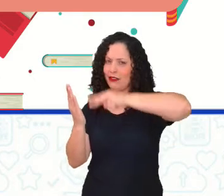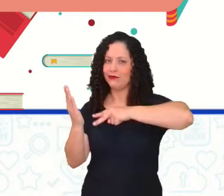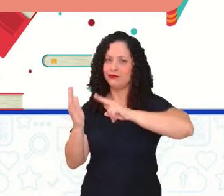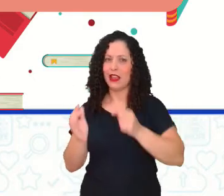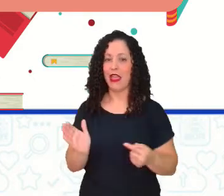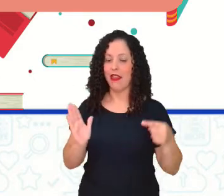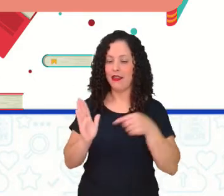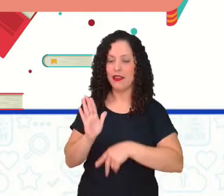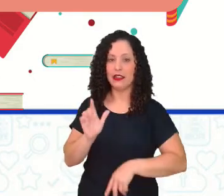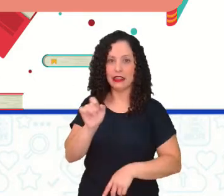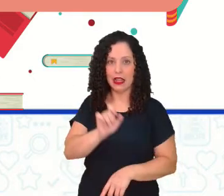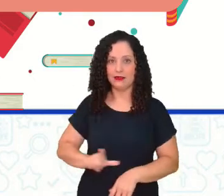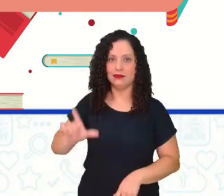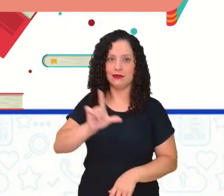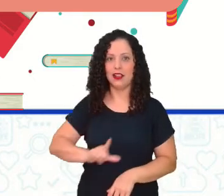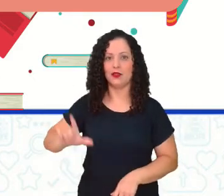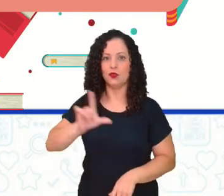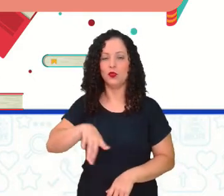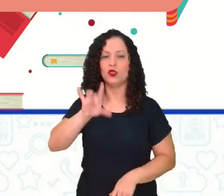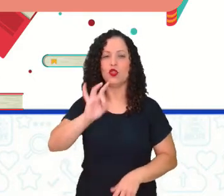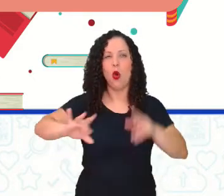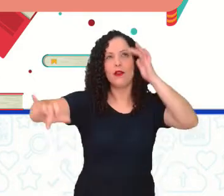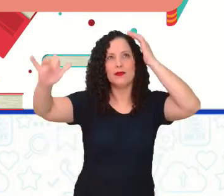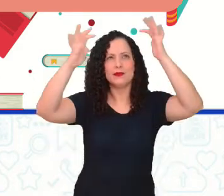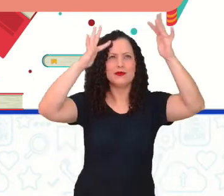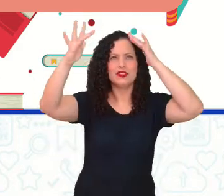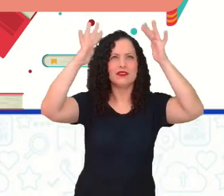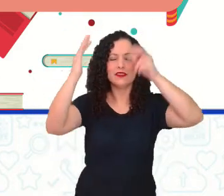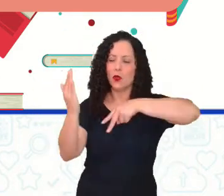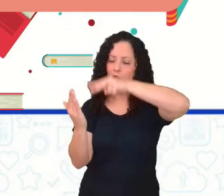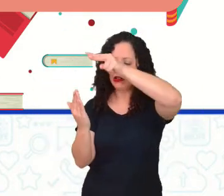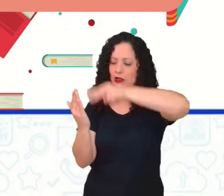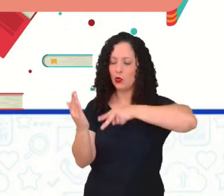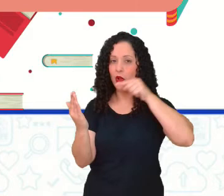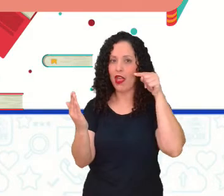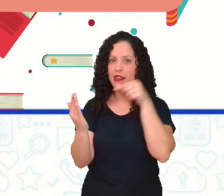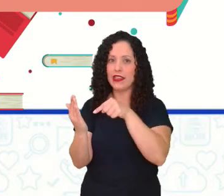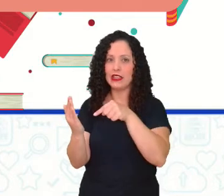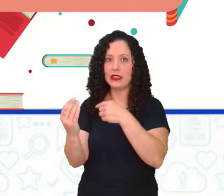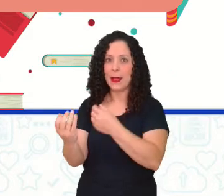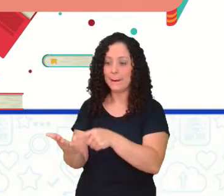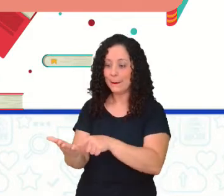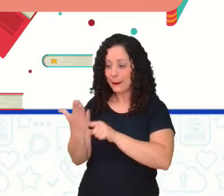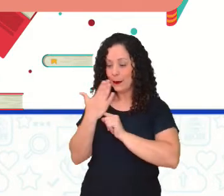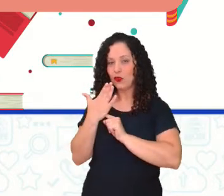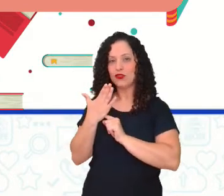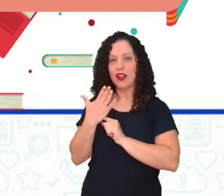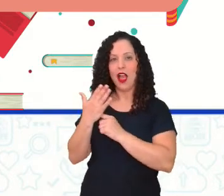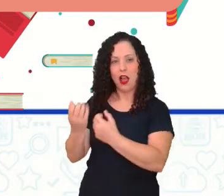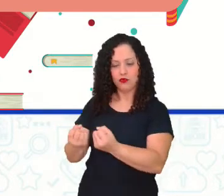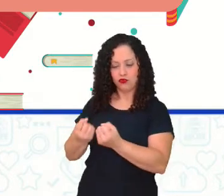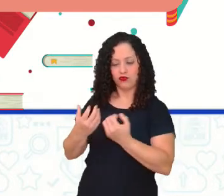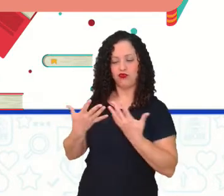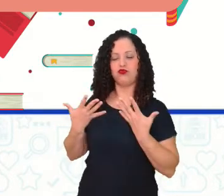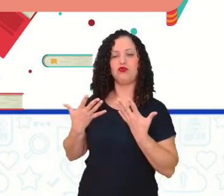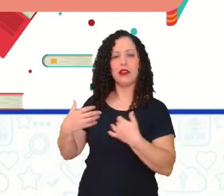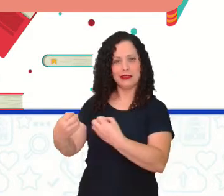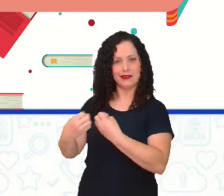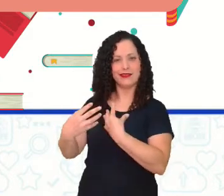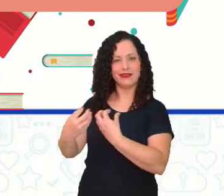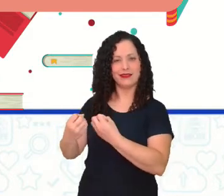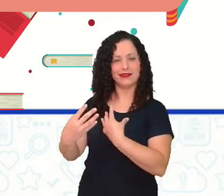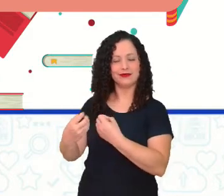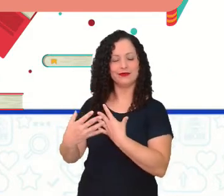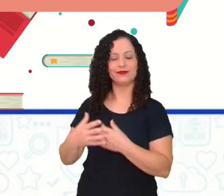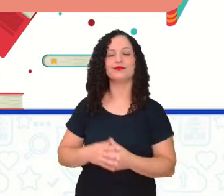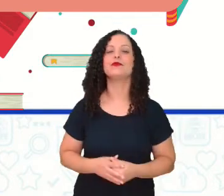literário lida com aquilo que em muitos momentos não existe, que ele não está tentando transmitir uma mensagem para a gente. Então, se a